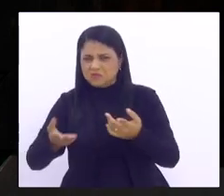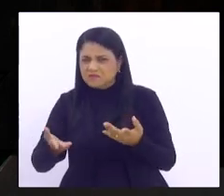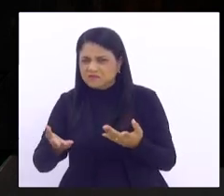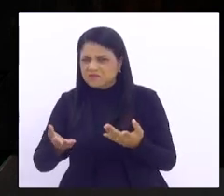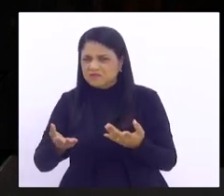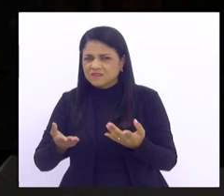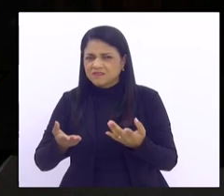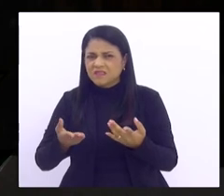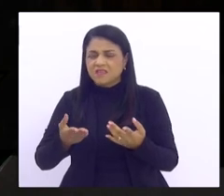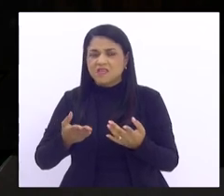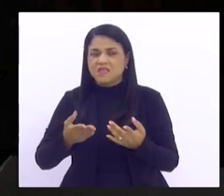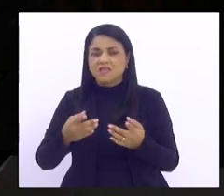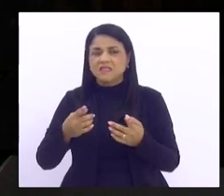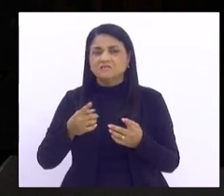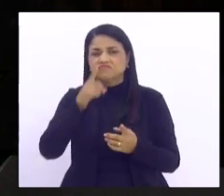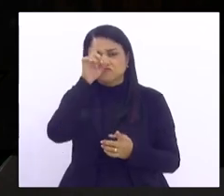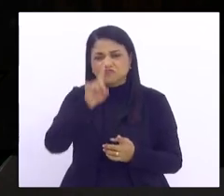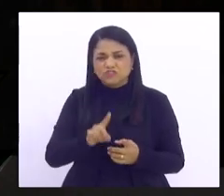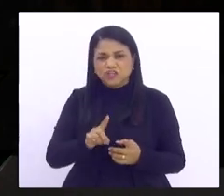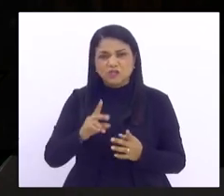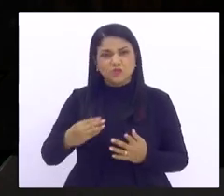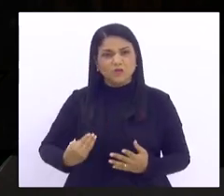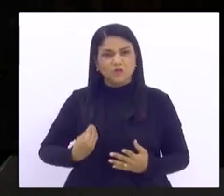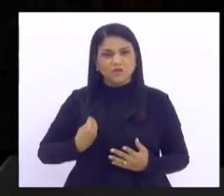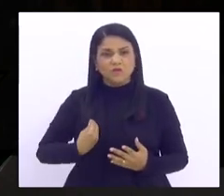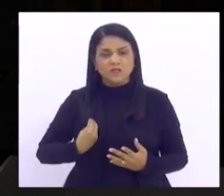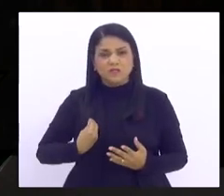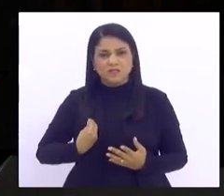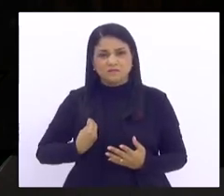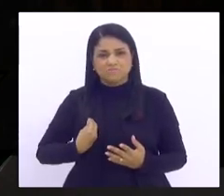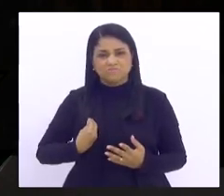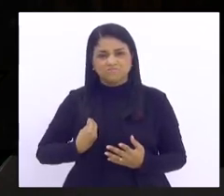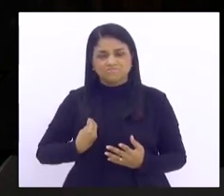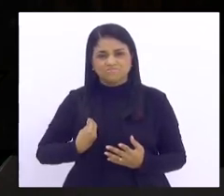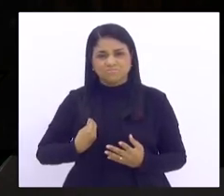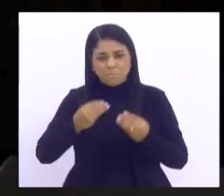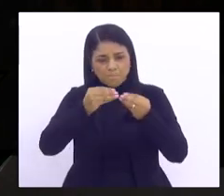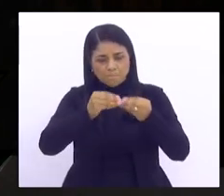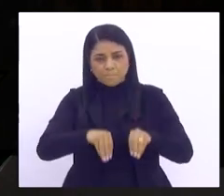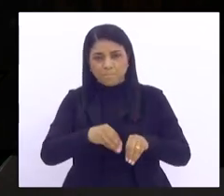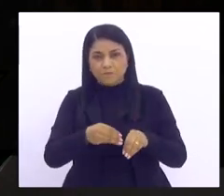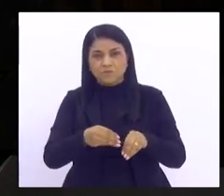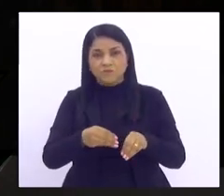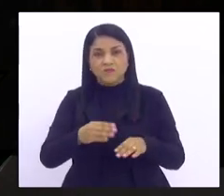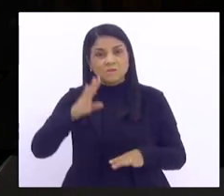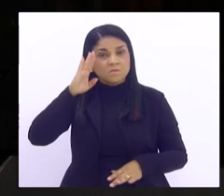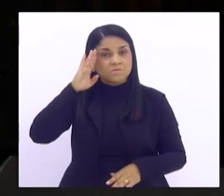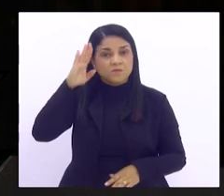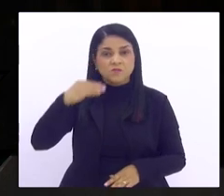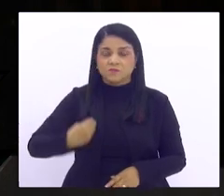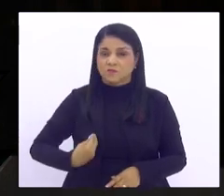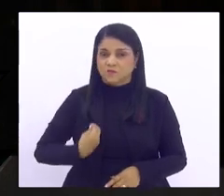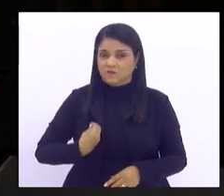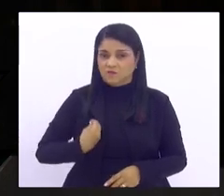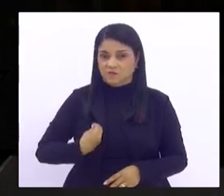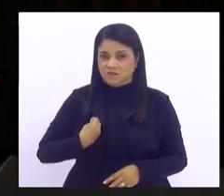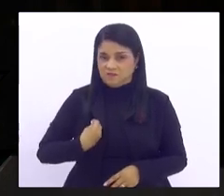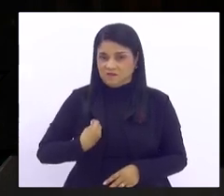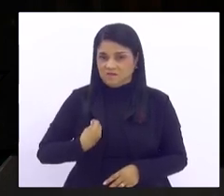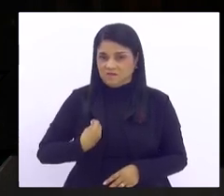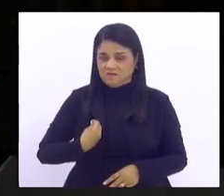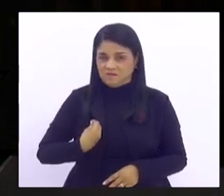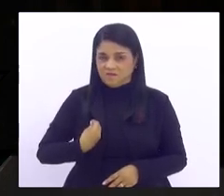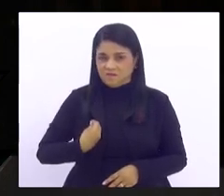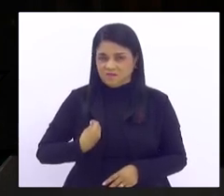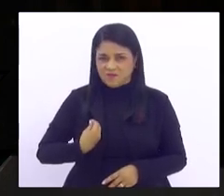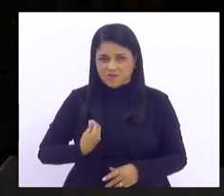fere o direito natural à vida, que é o bem mais precioso que nós temos. Primeiro direito natural sem o qual sequer a gente poderia